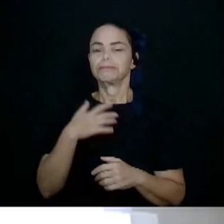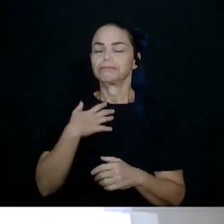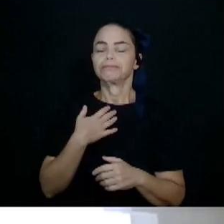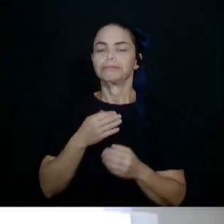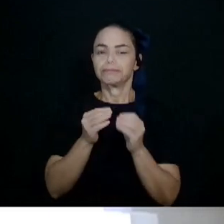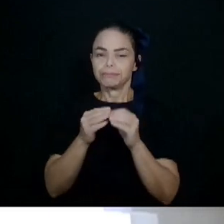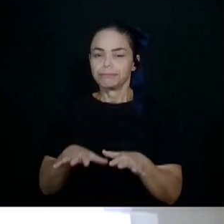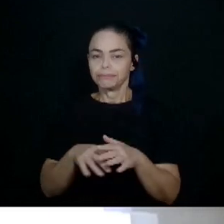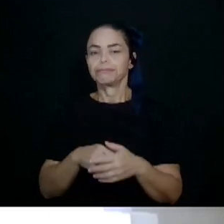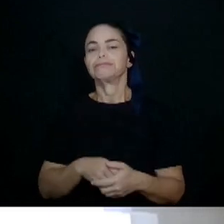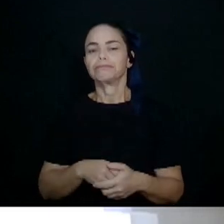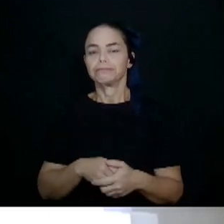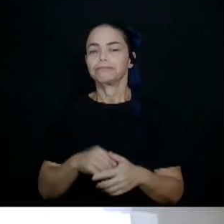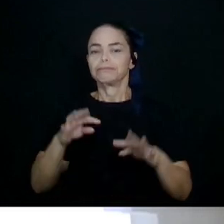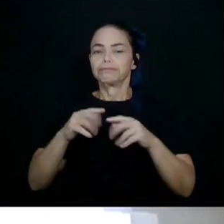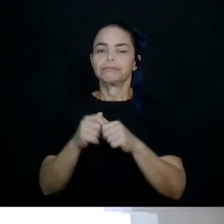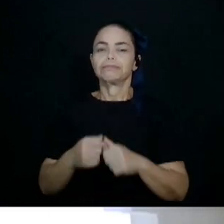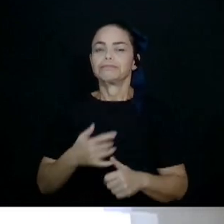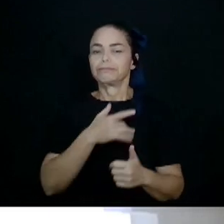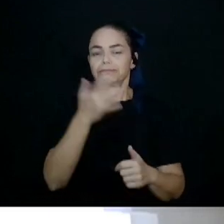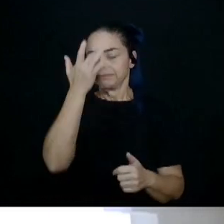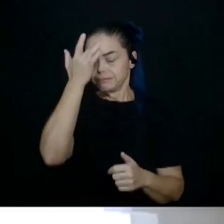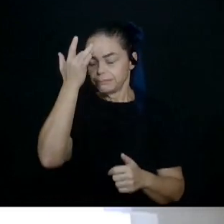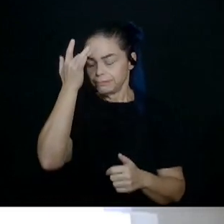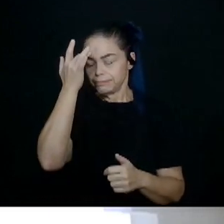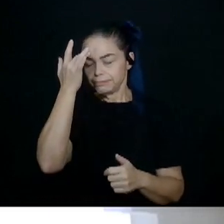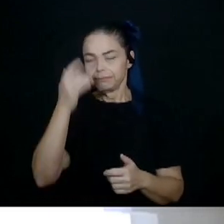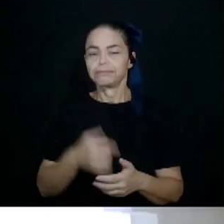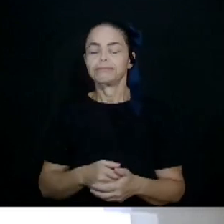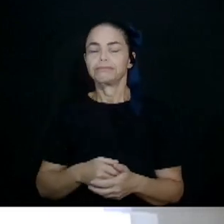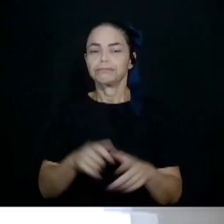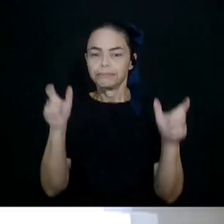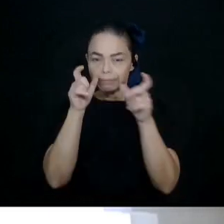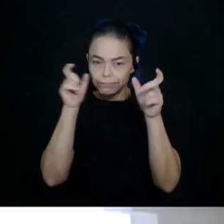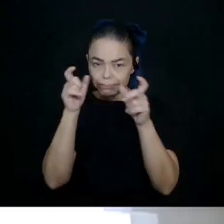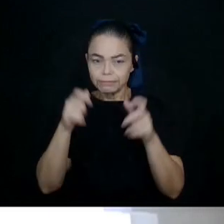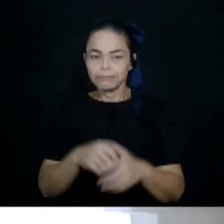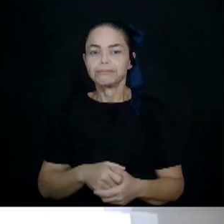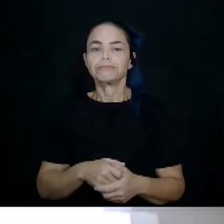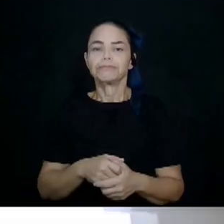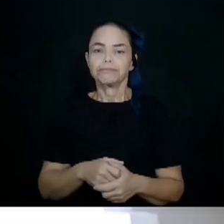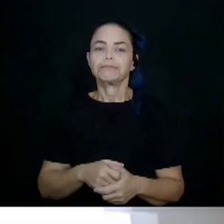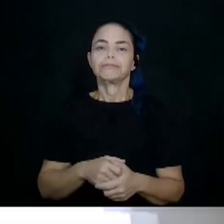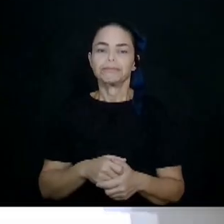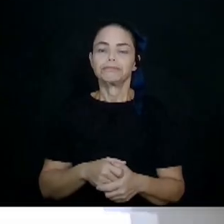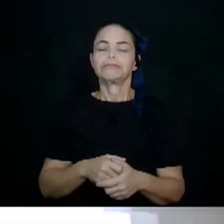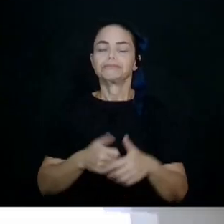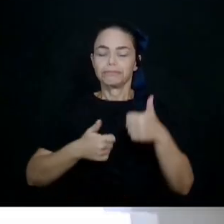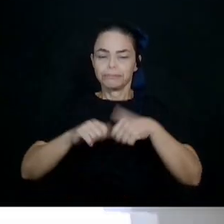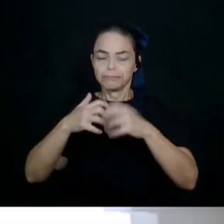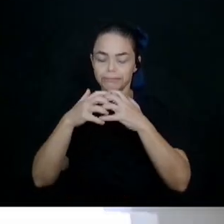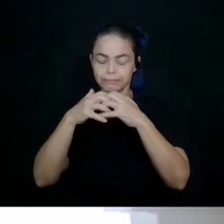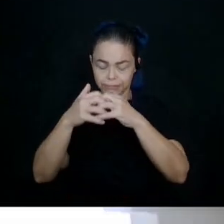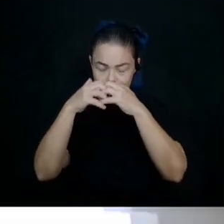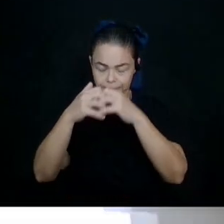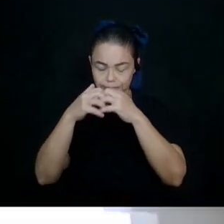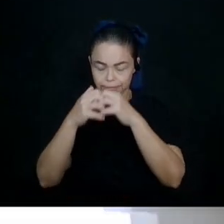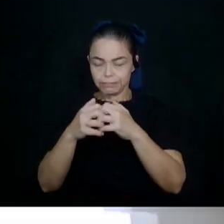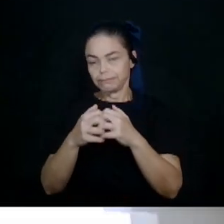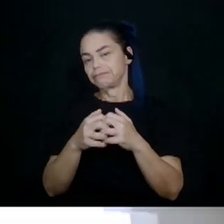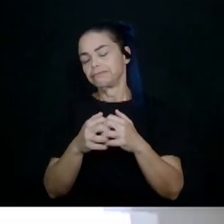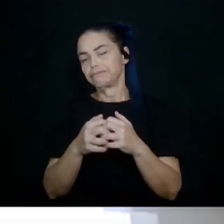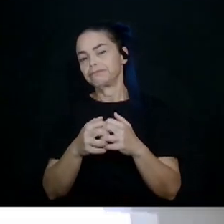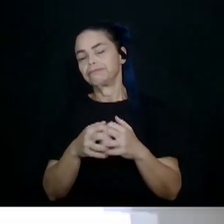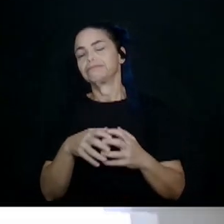funcional. Para tudo na saúde mental, né, o sinal de alerta é a pessoa fazer a reflexão que aqueles sinais e sintomas,